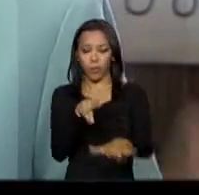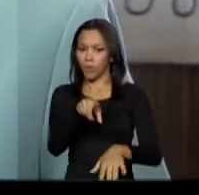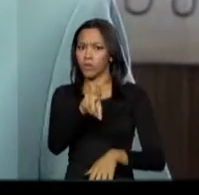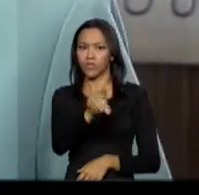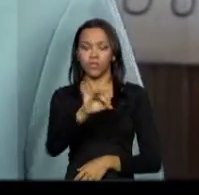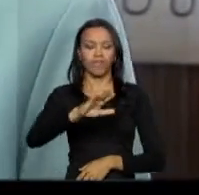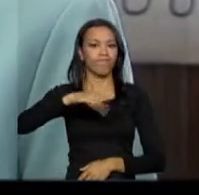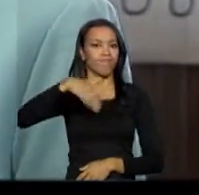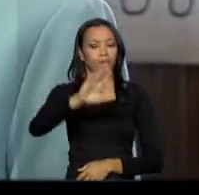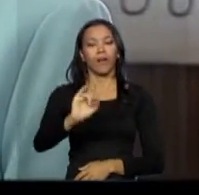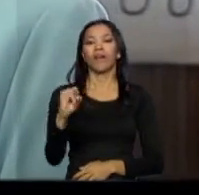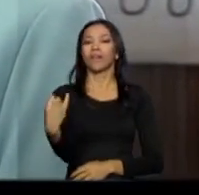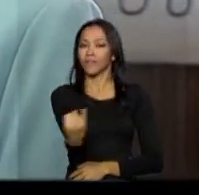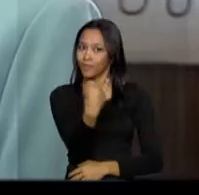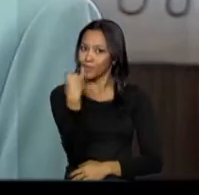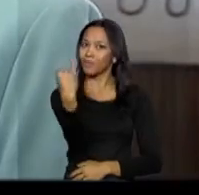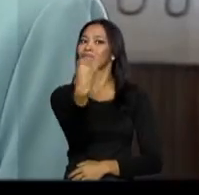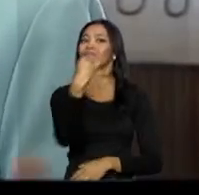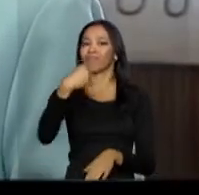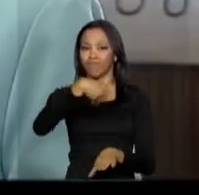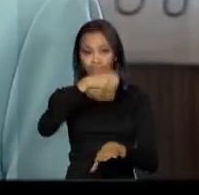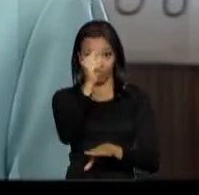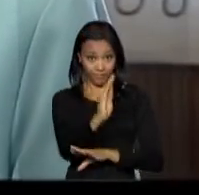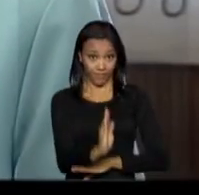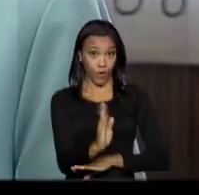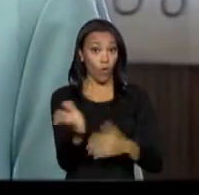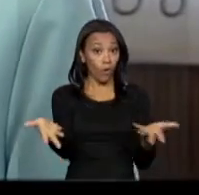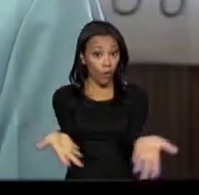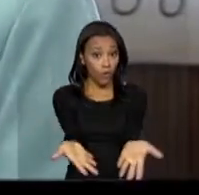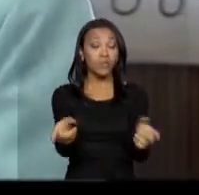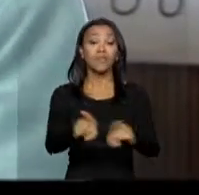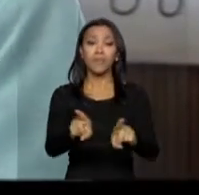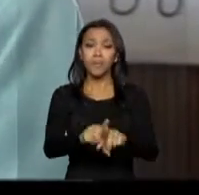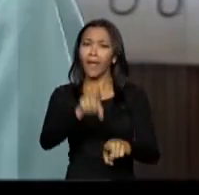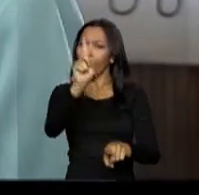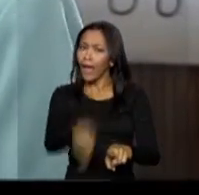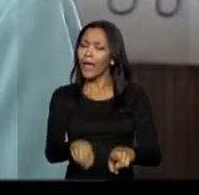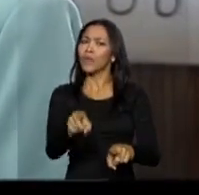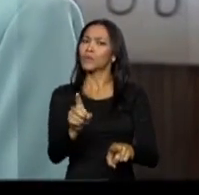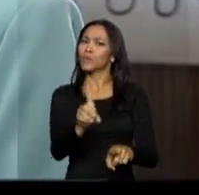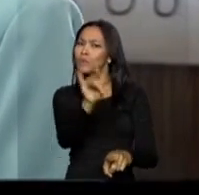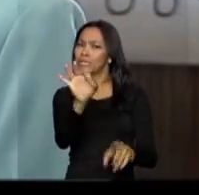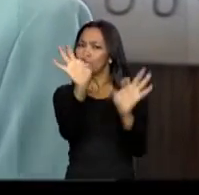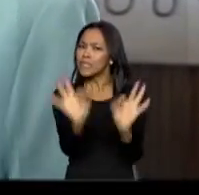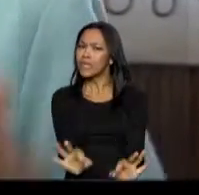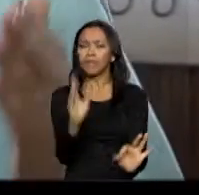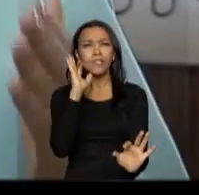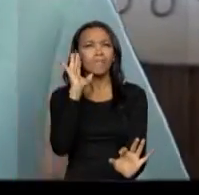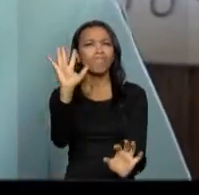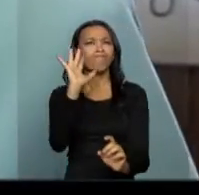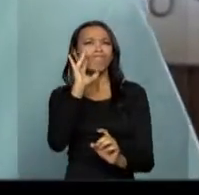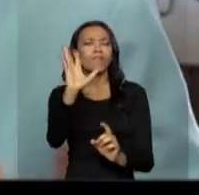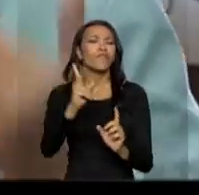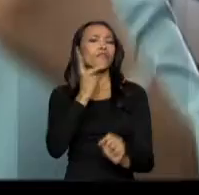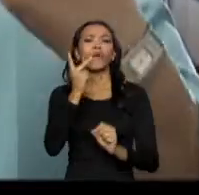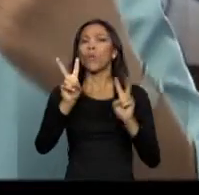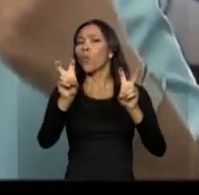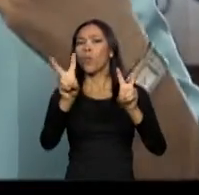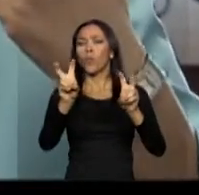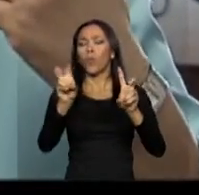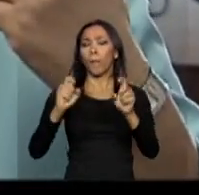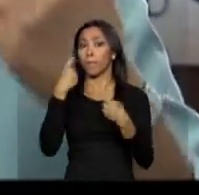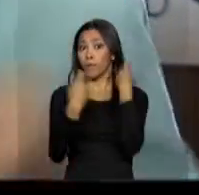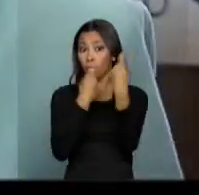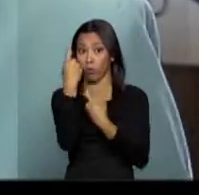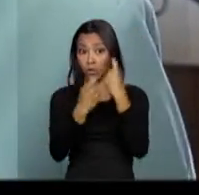data mais importante para o Brasil. Hoje é também o momento certo para refletir, falar sobre a